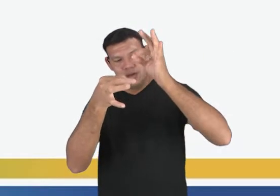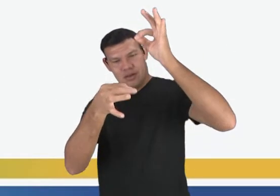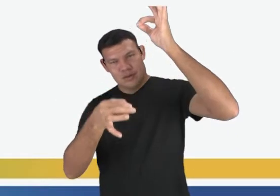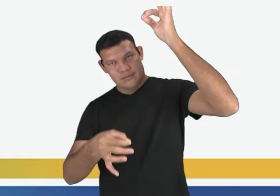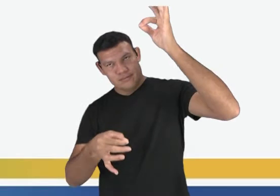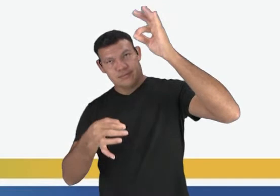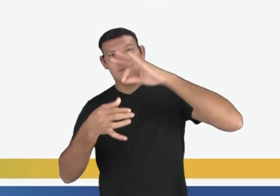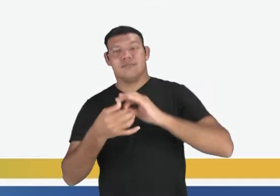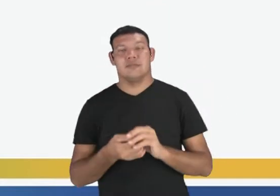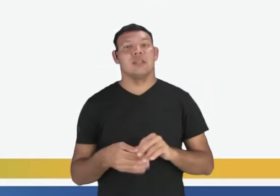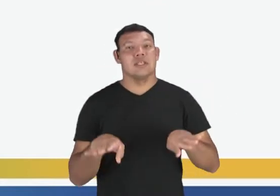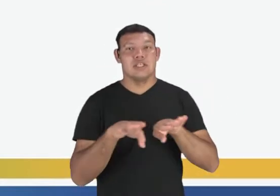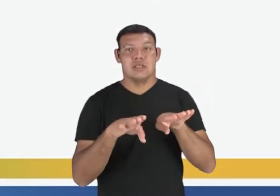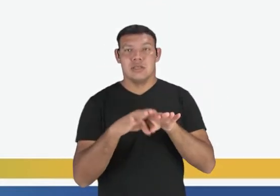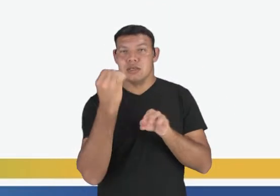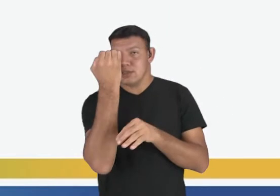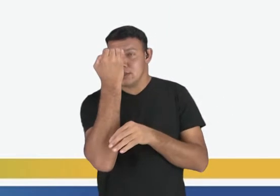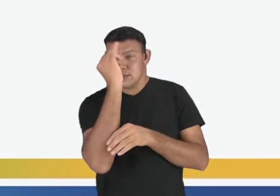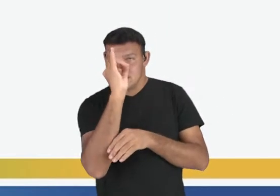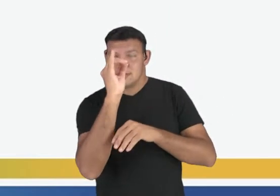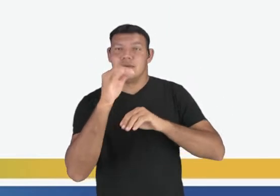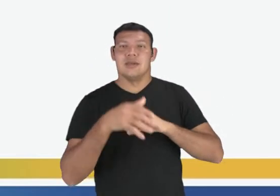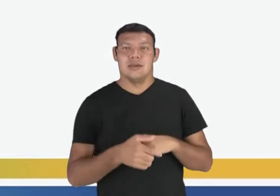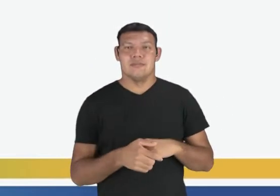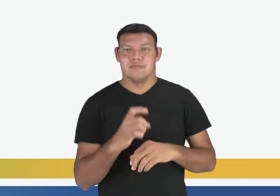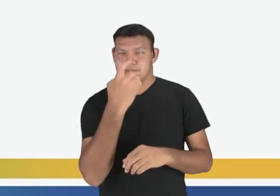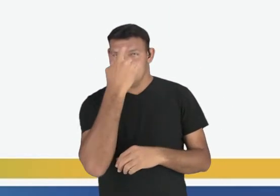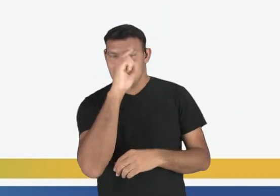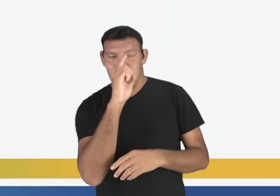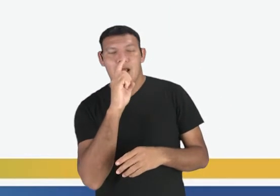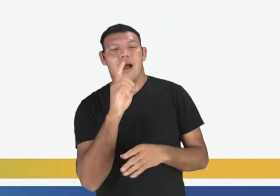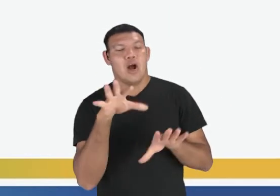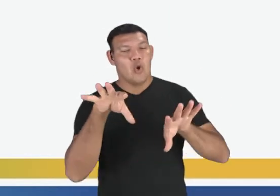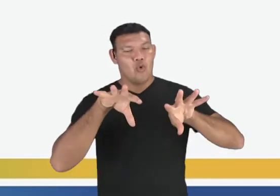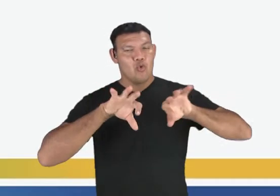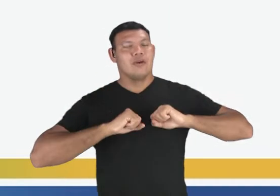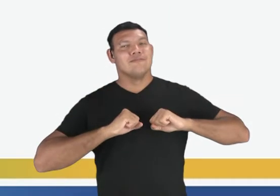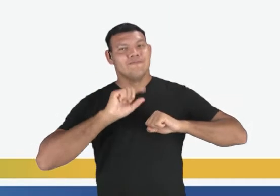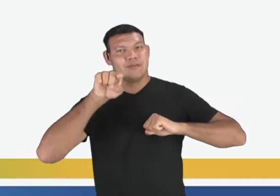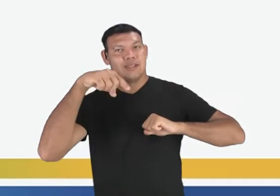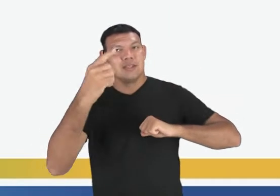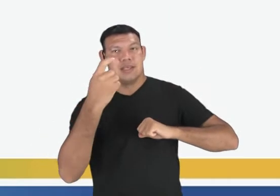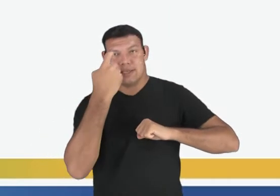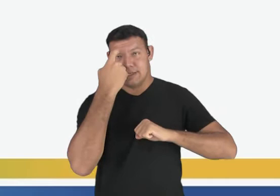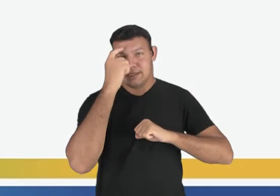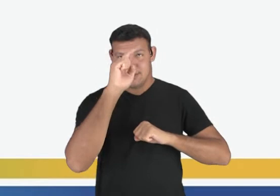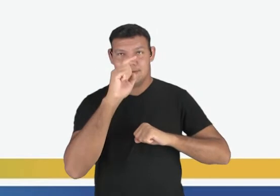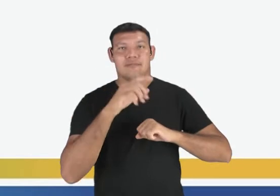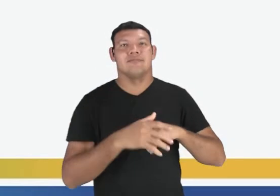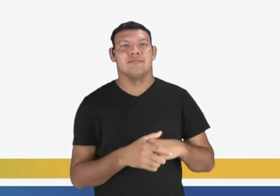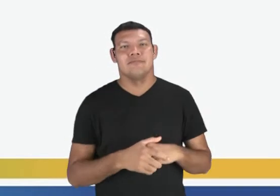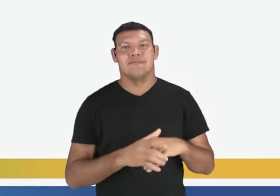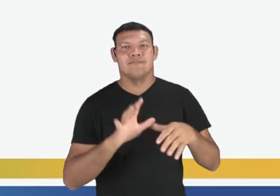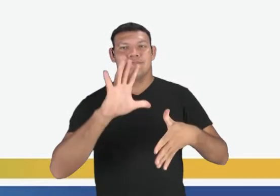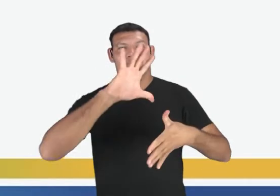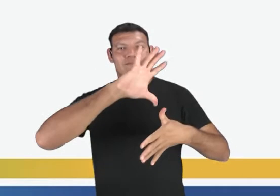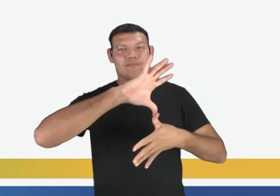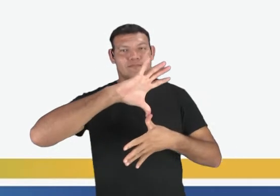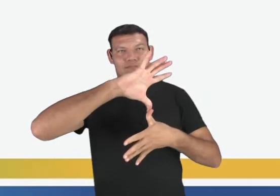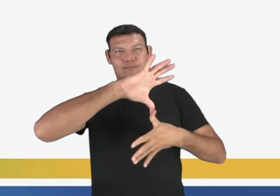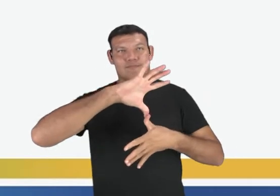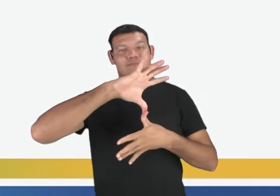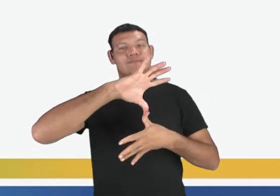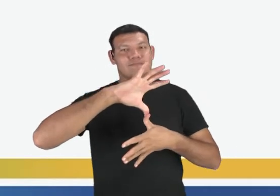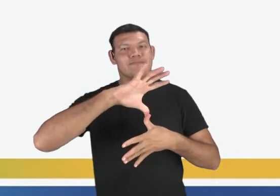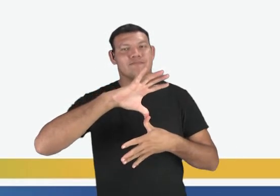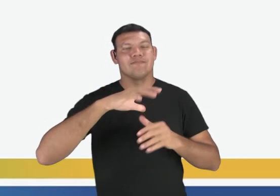apropriou dessa ideia de Hiparco, de latitude e longitude, e criou depois essa linda imagem, considerando que